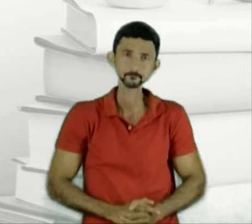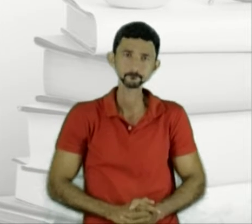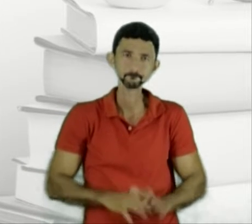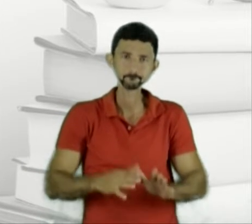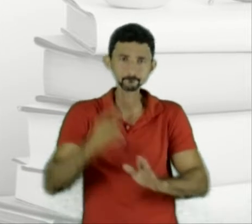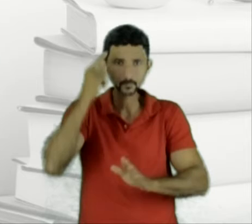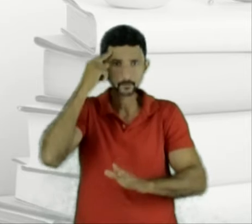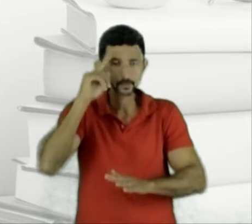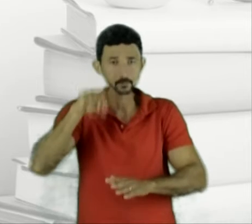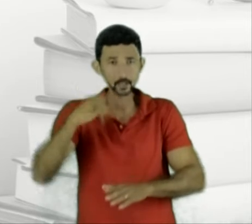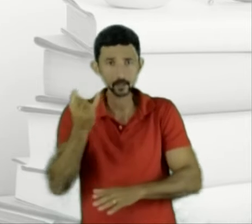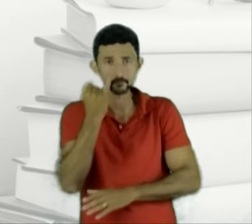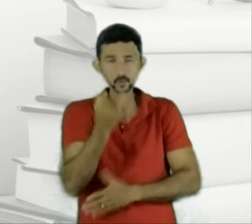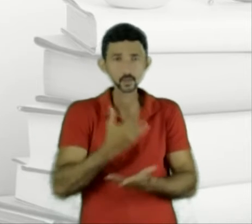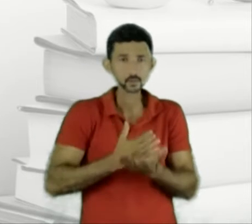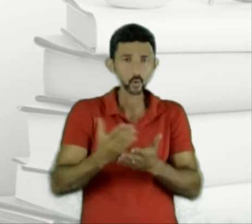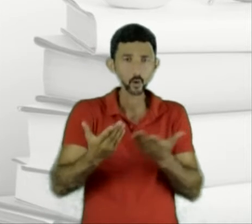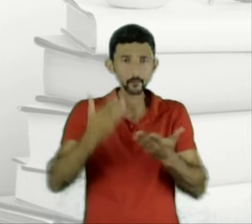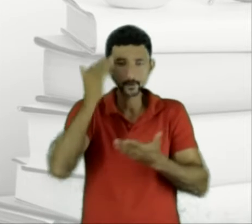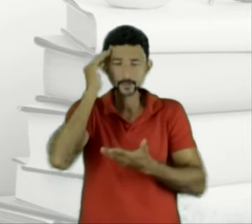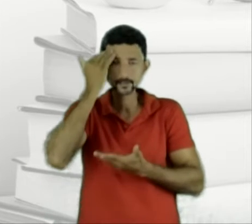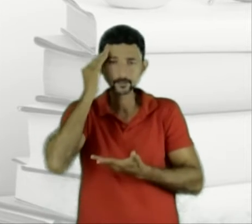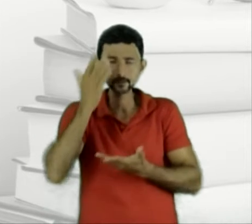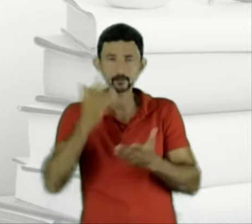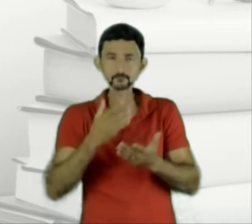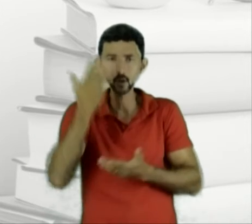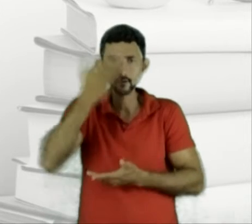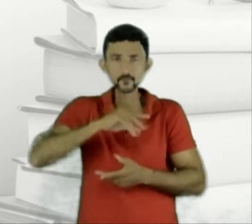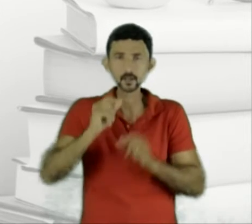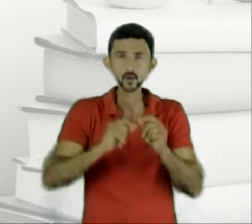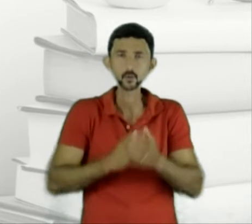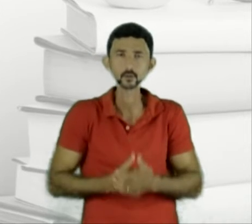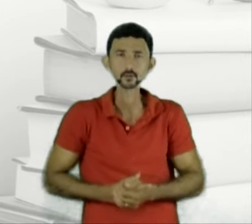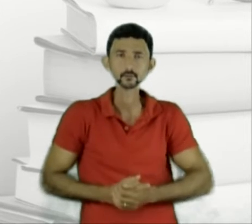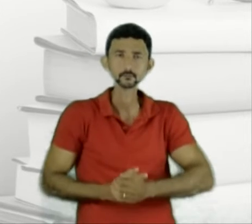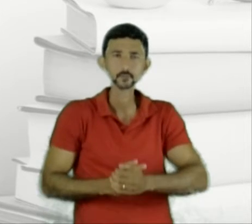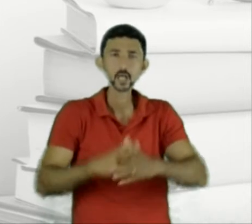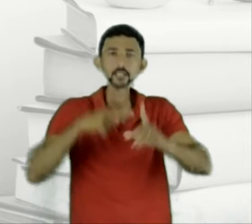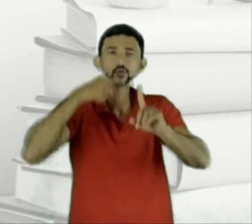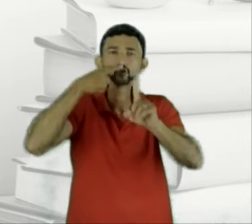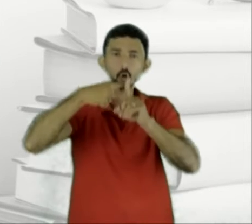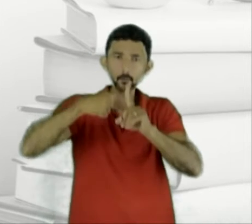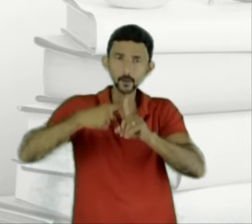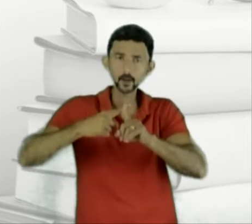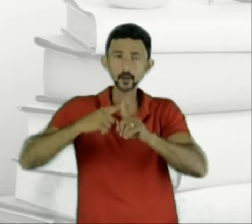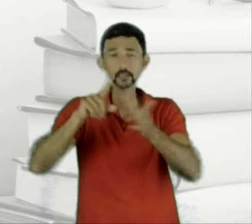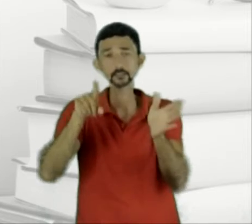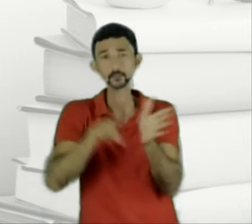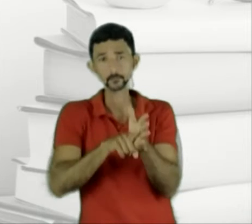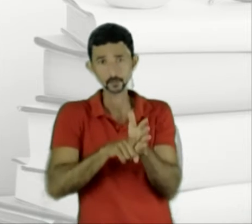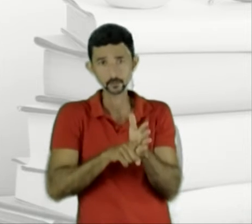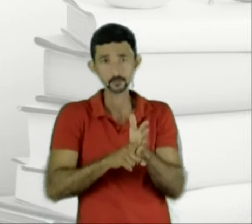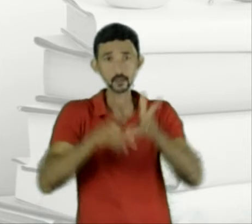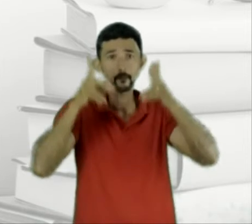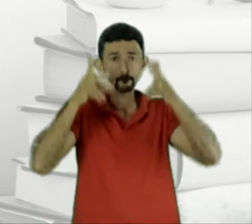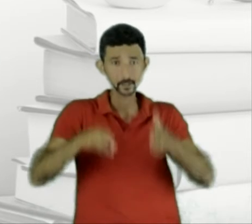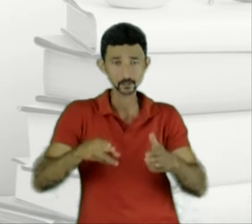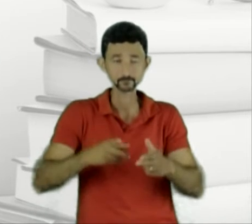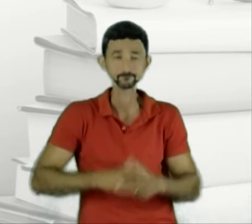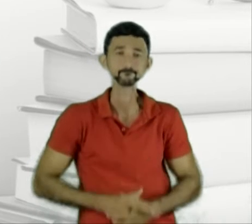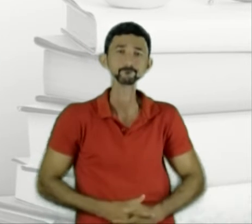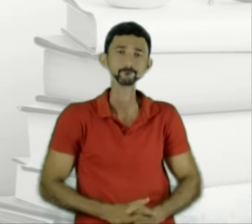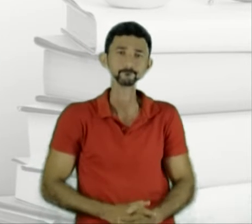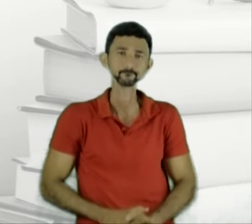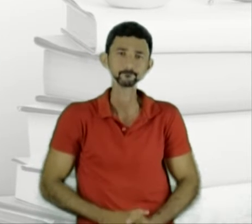essa ideia vai ser importante agora para a gente verificar que a gente só pode somar e subtrair quando eles forem